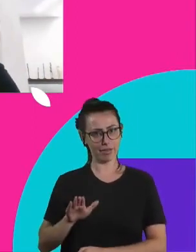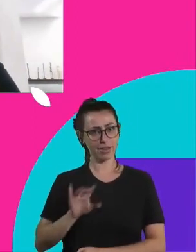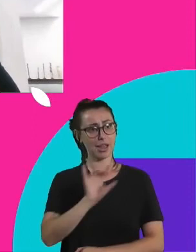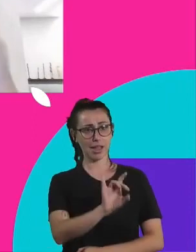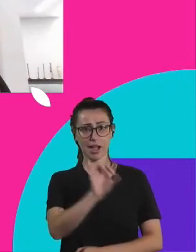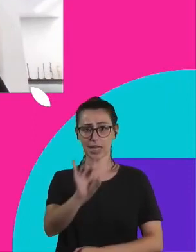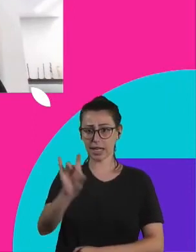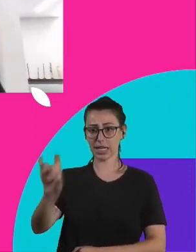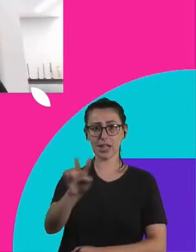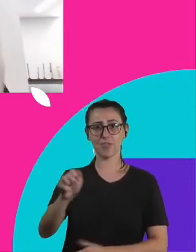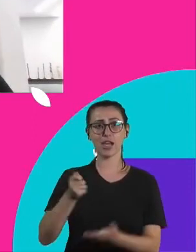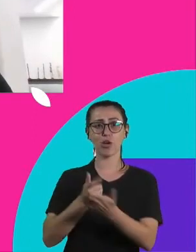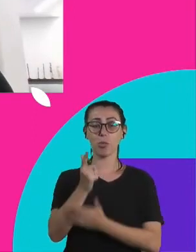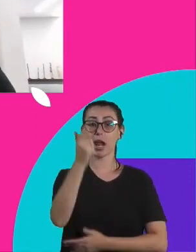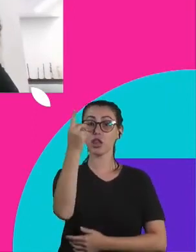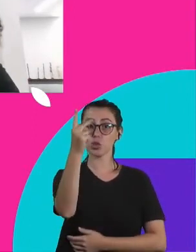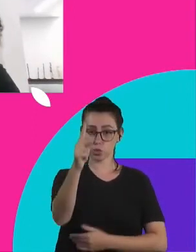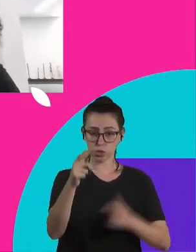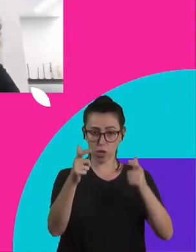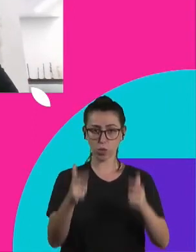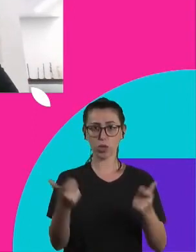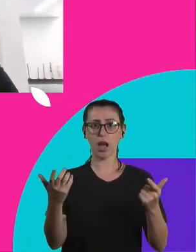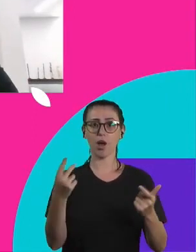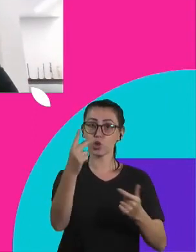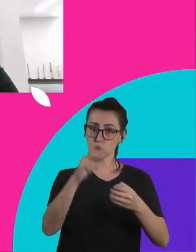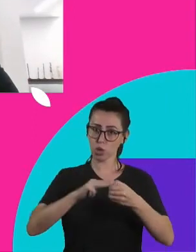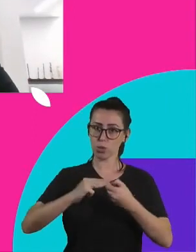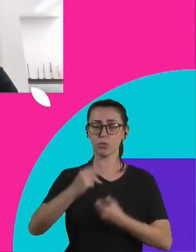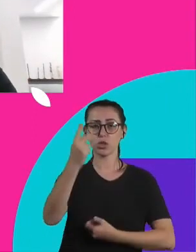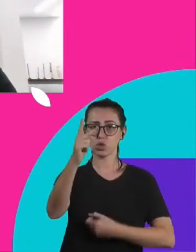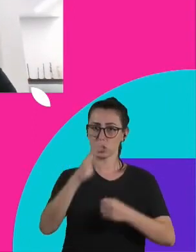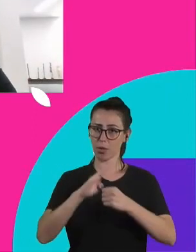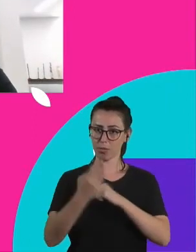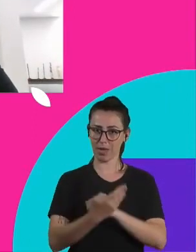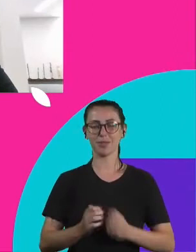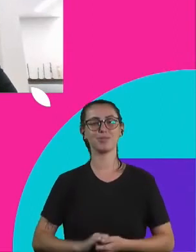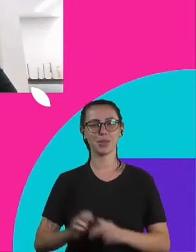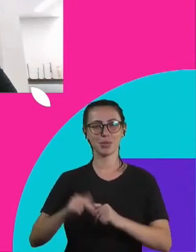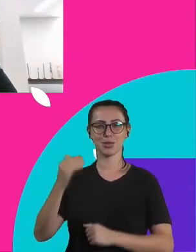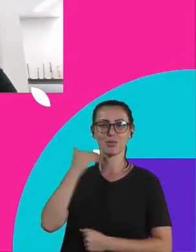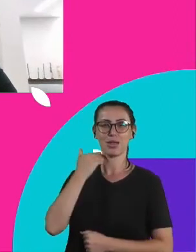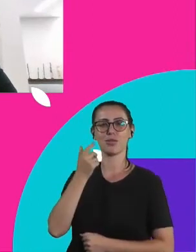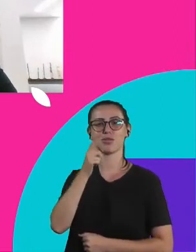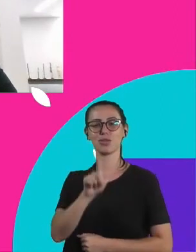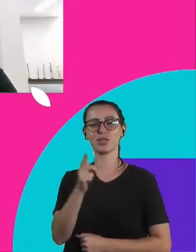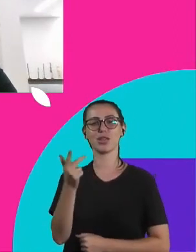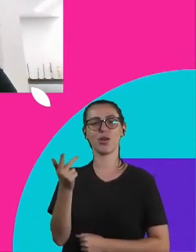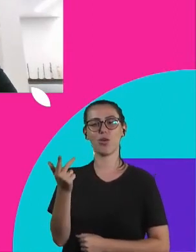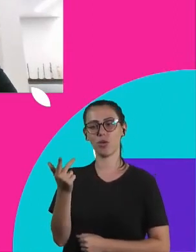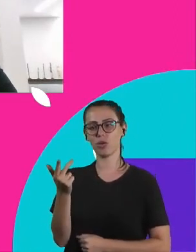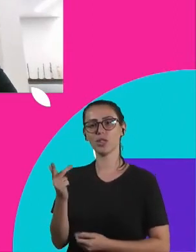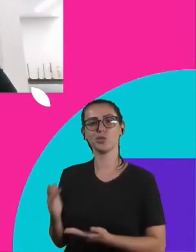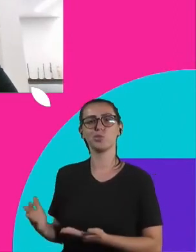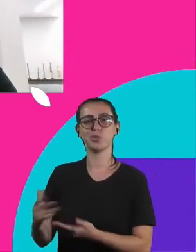no seu município. E na pandemia foi isso. A gente conseguiu arrecadar, os próprios empresários ou prefeitos doavam, a gente nem foi atrás,